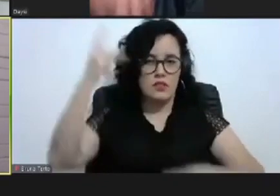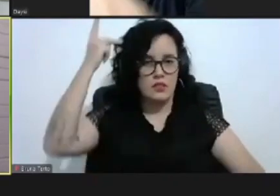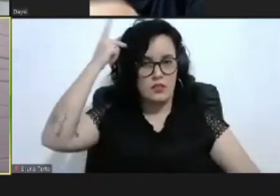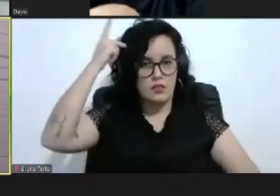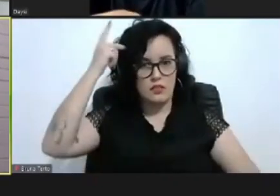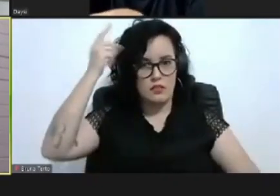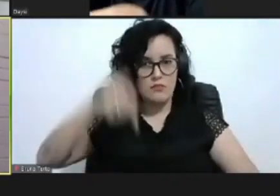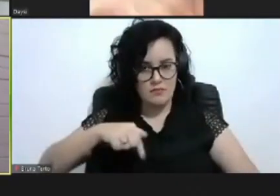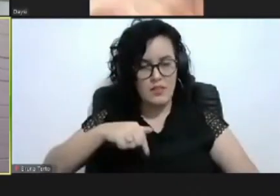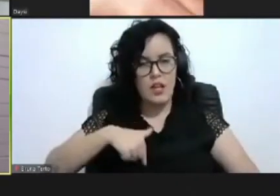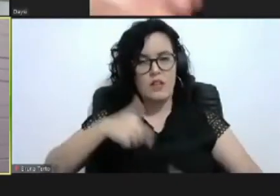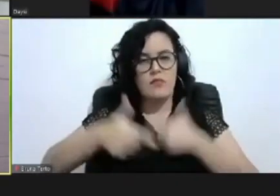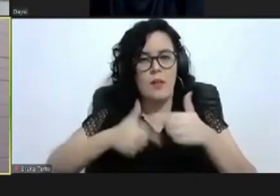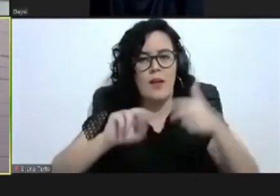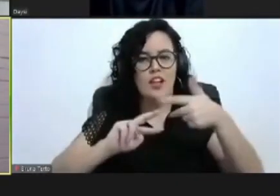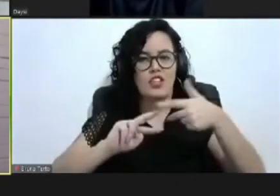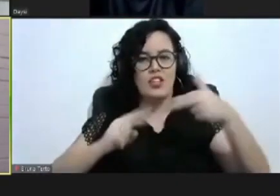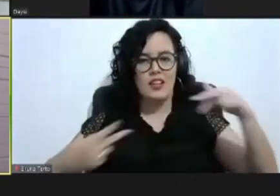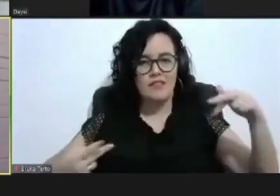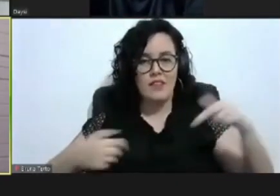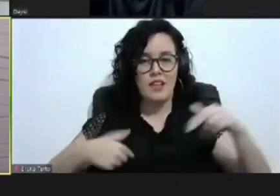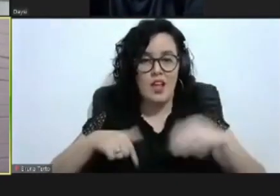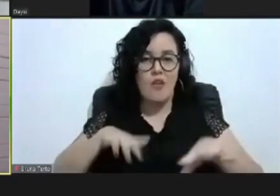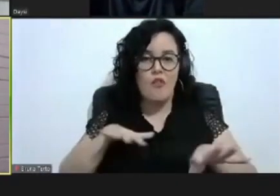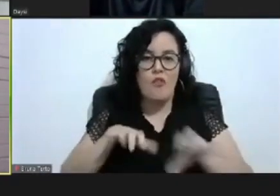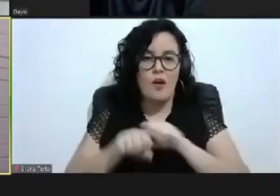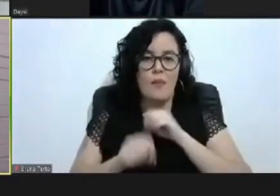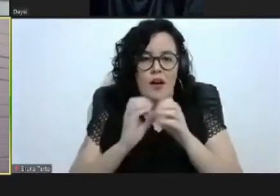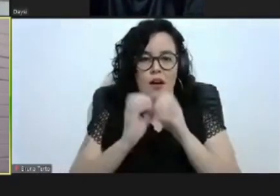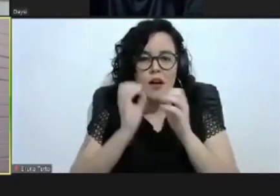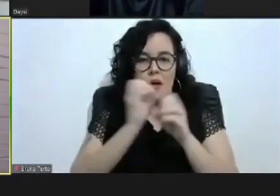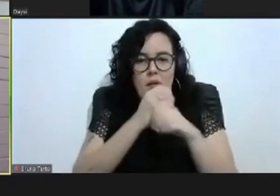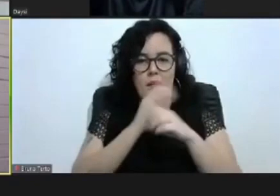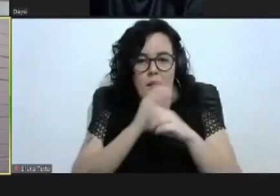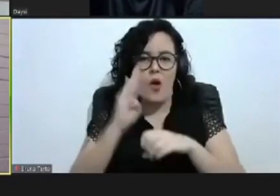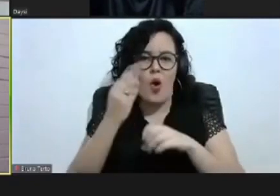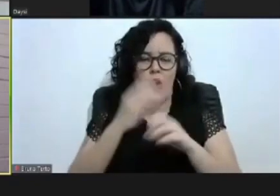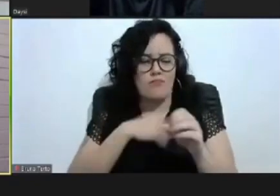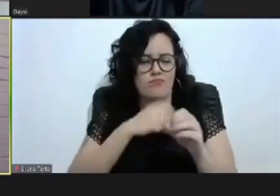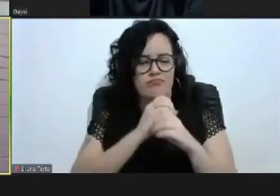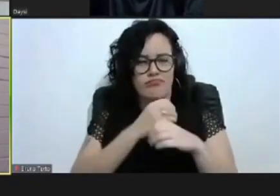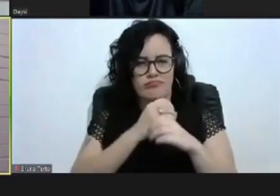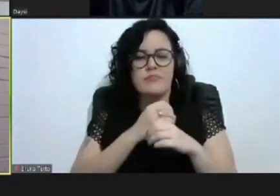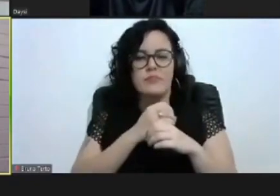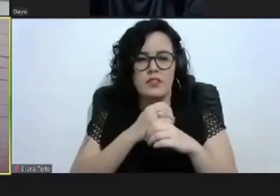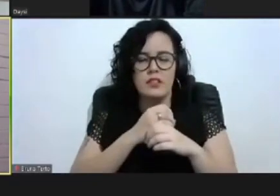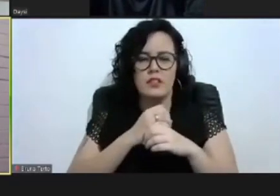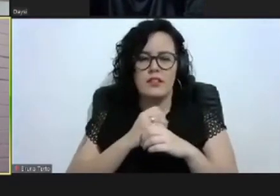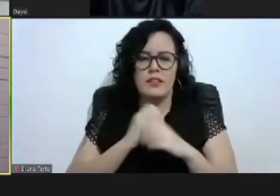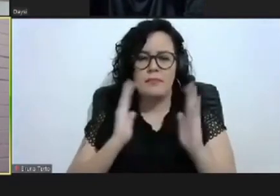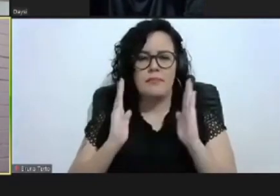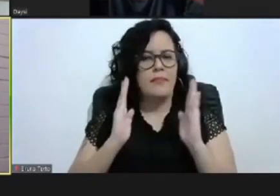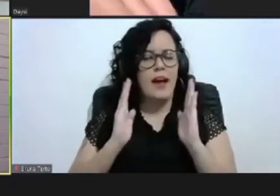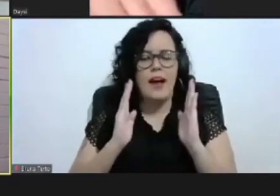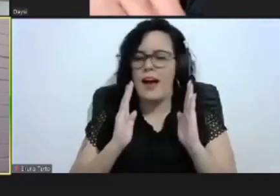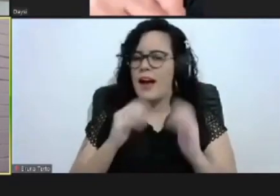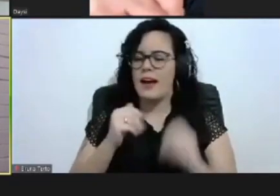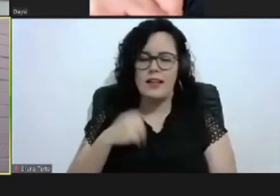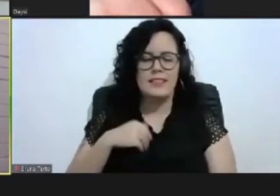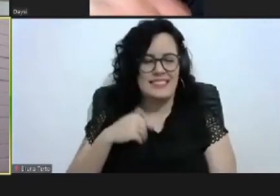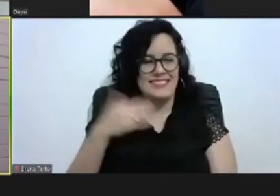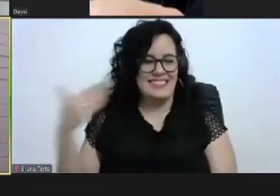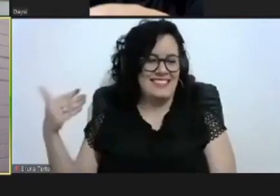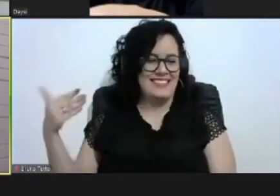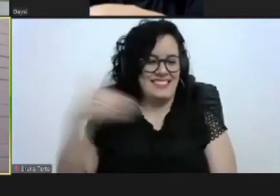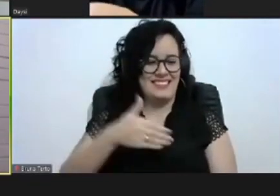uma bióloga, me formando bióloga, vinha trabalhar com genética. Nesse meio tempo, teve desvios de caminho, desvio de rota.